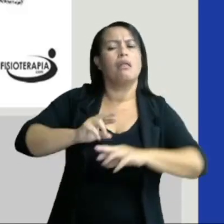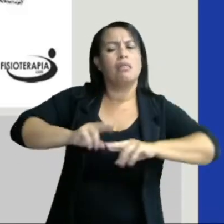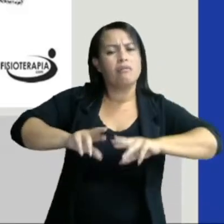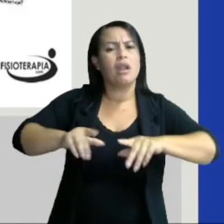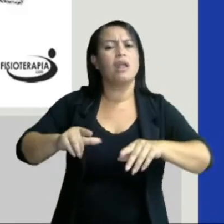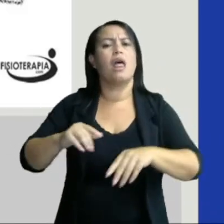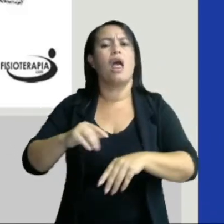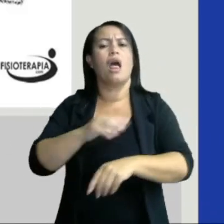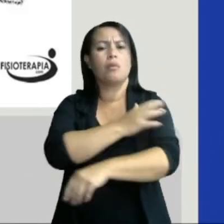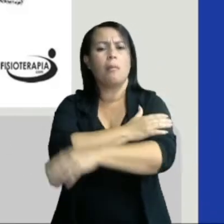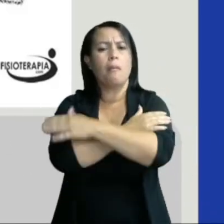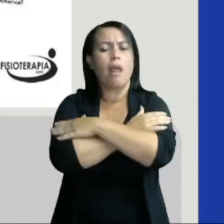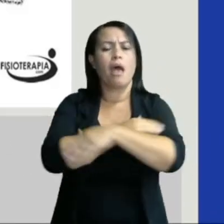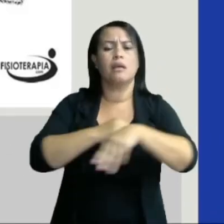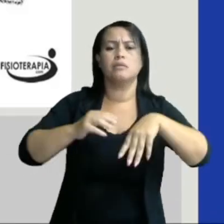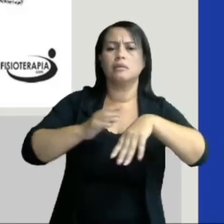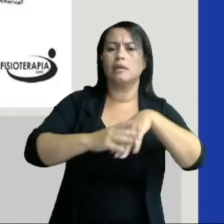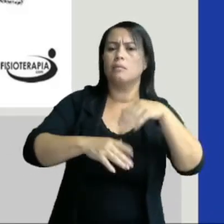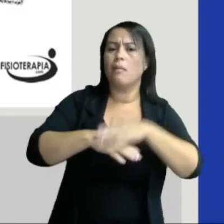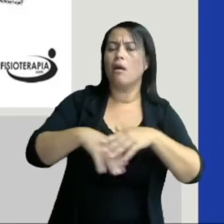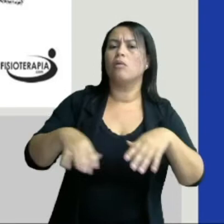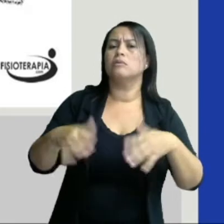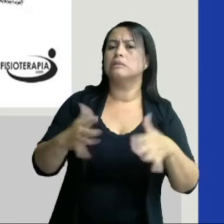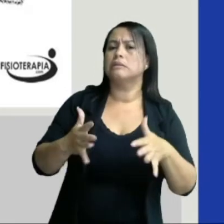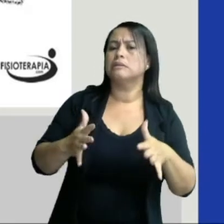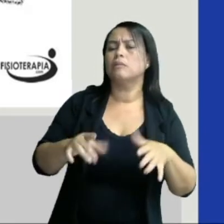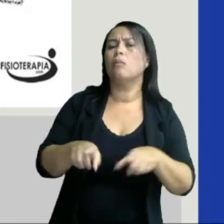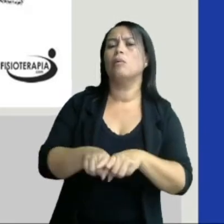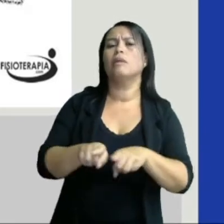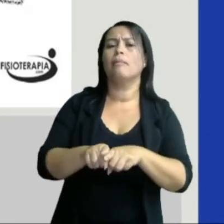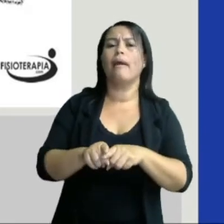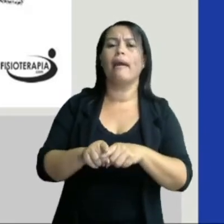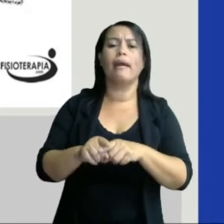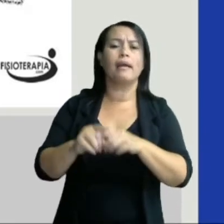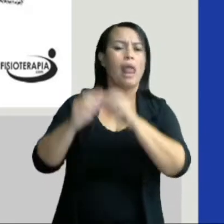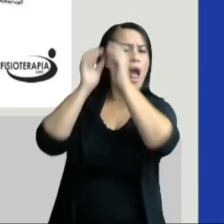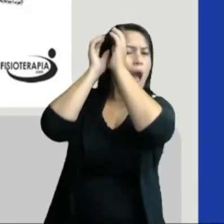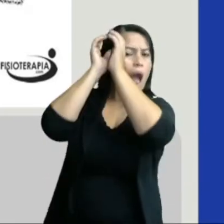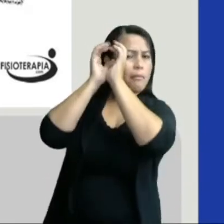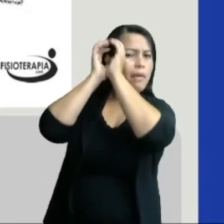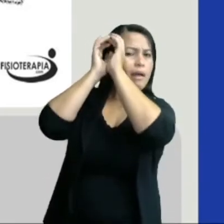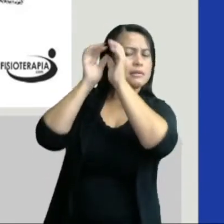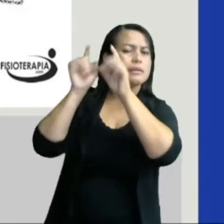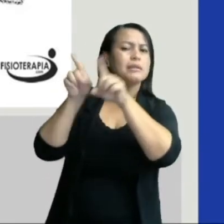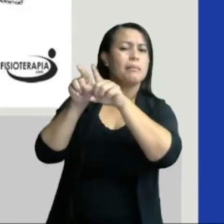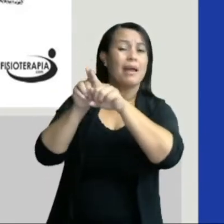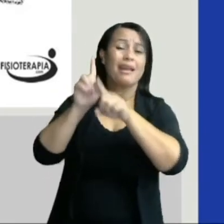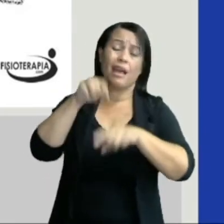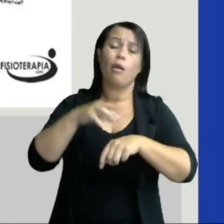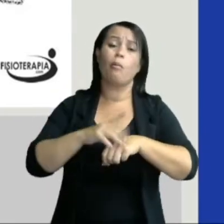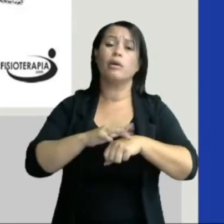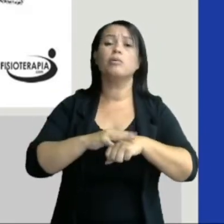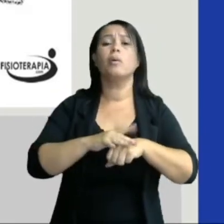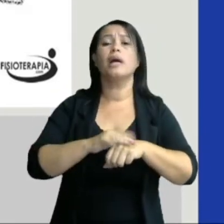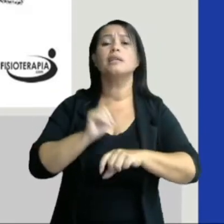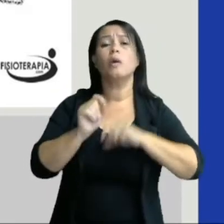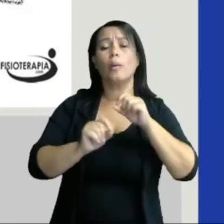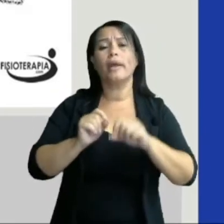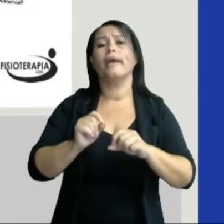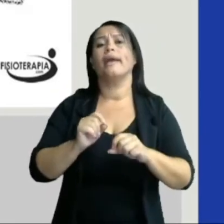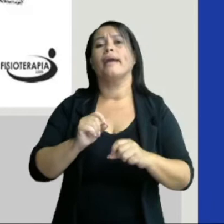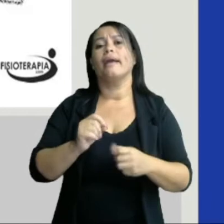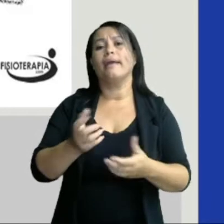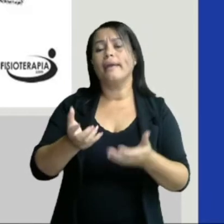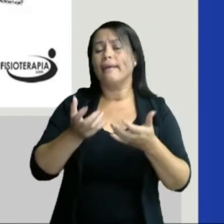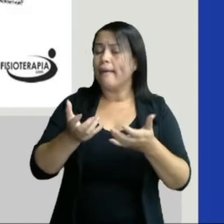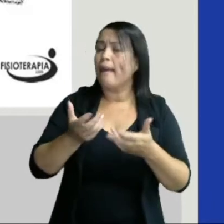nos braços, nas mãos, essa rigidez e o tremor na cabeça também. E é uma doença que também exige